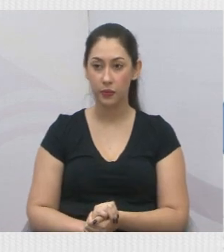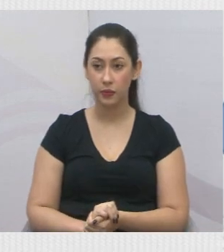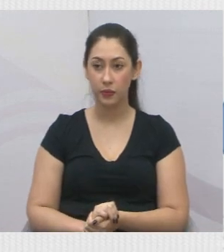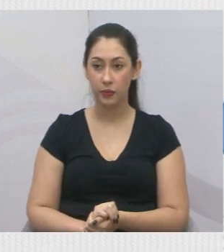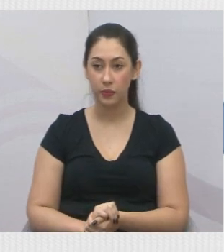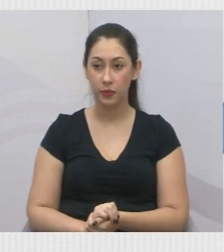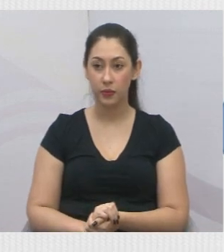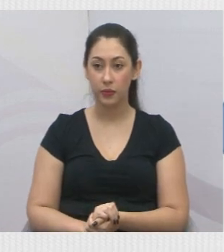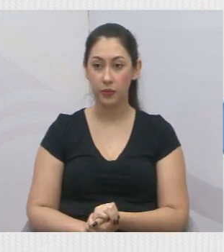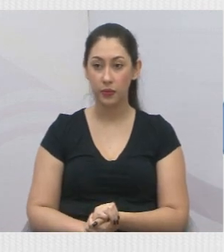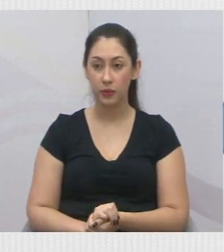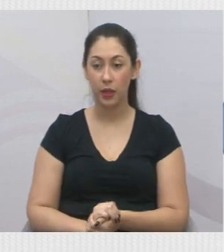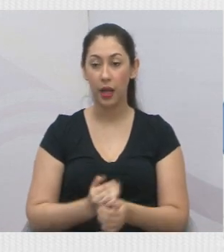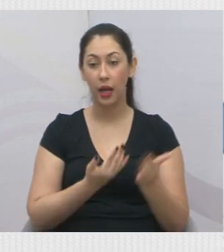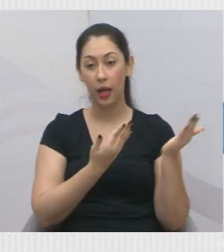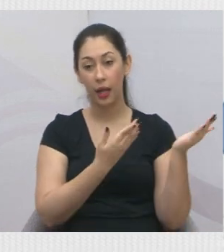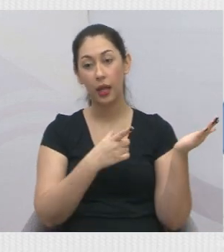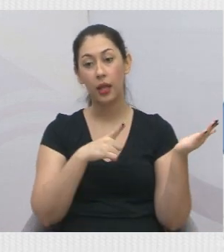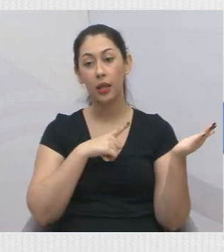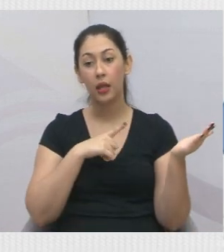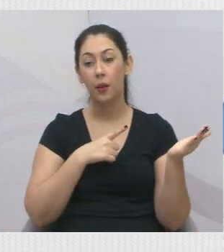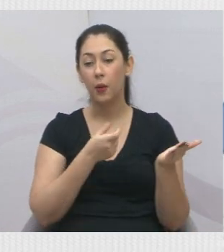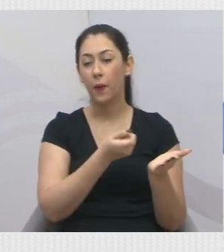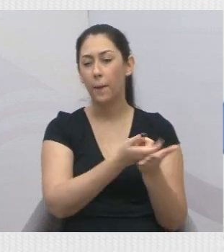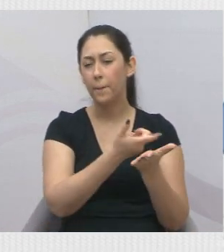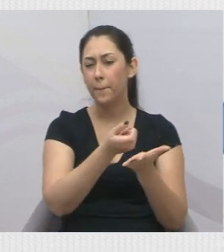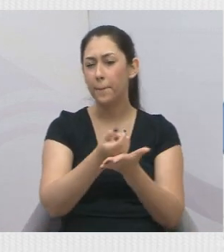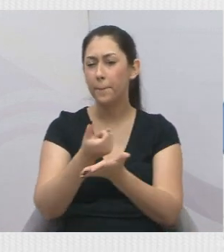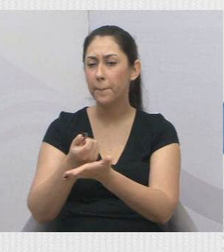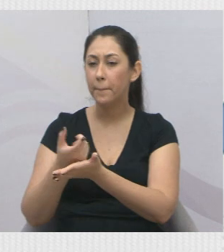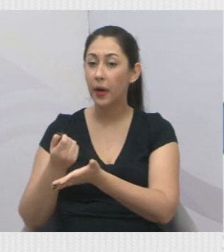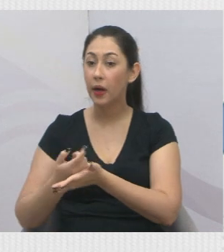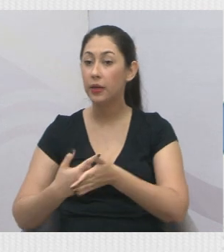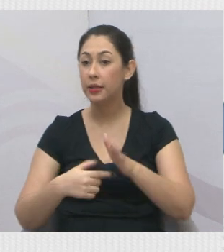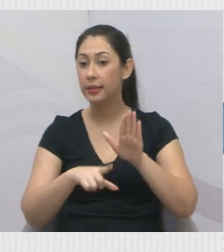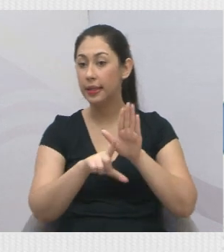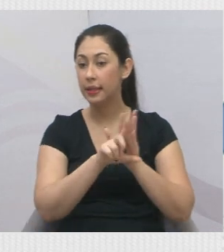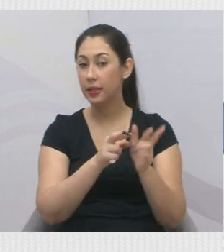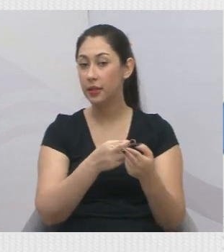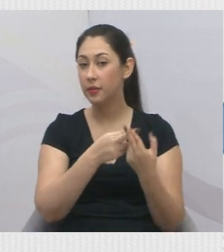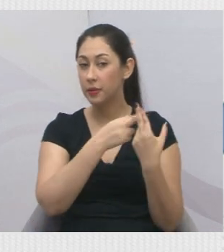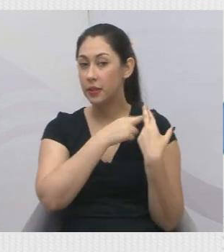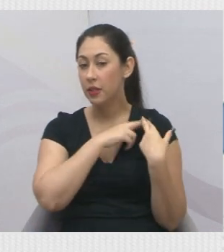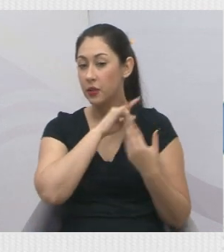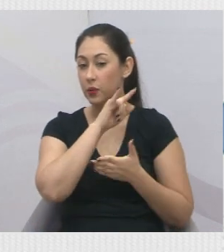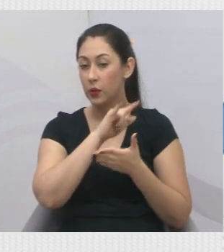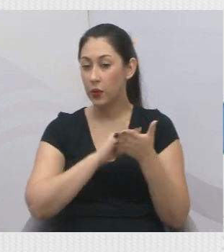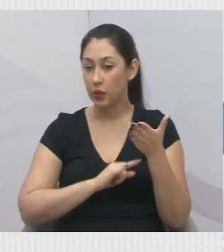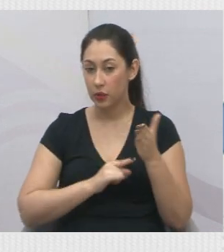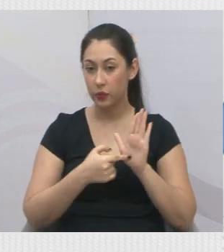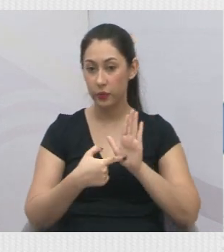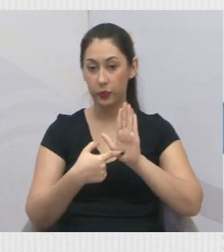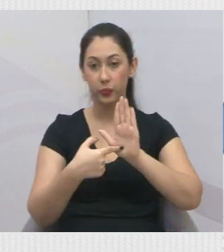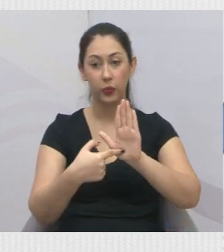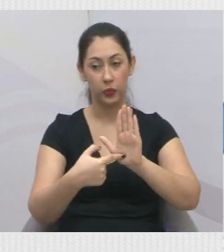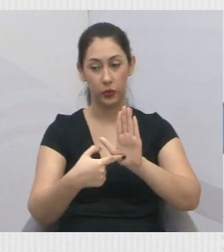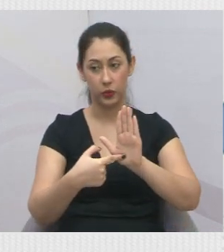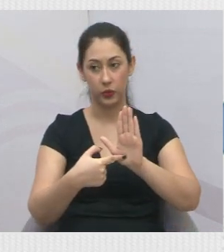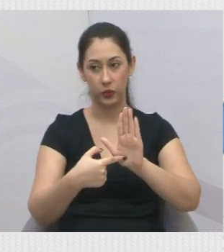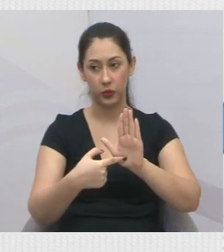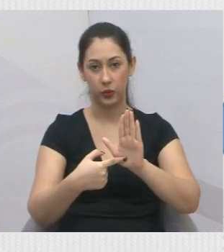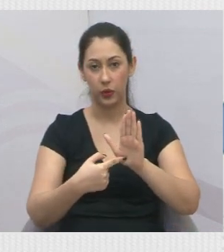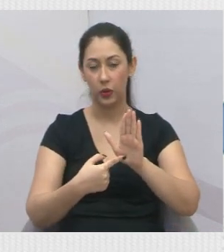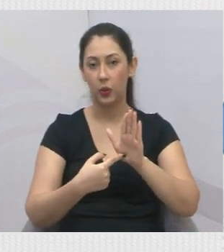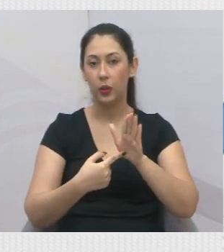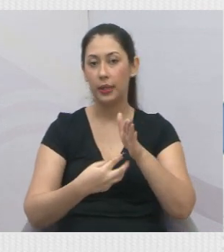Aqui nós temos um quadrante que traz as despesas que a Lei de Responsabilidade Fiscal nos remete. No terceiro